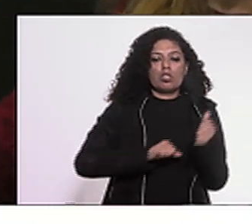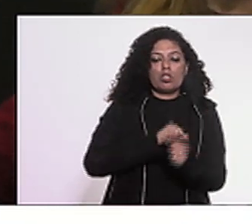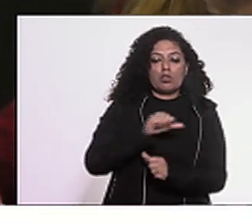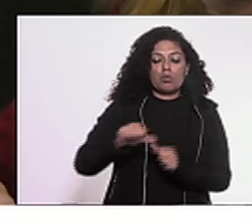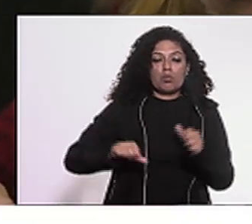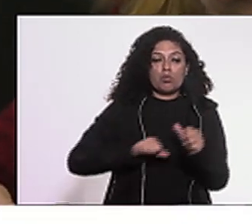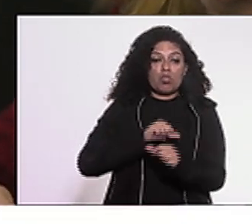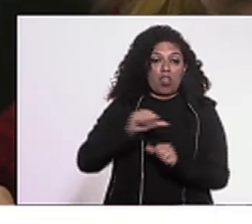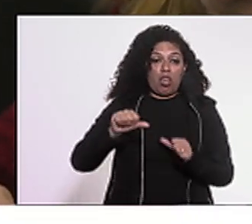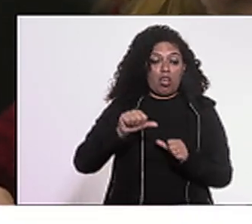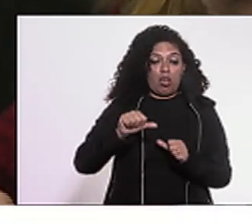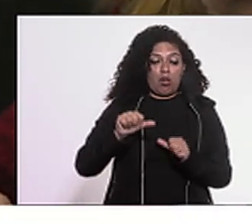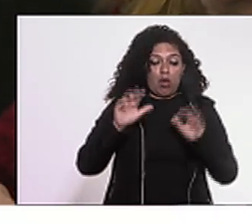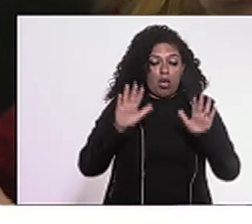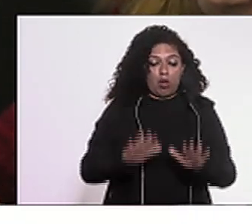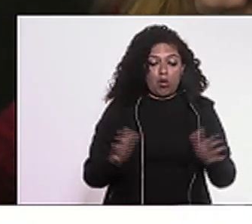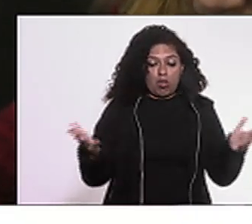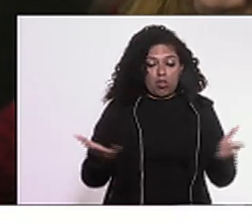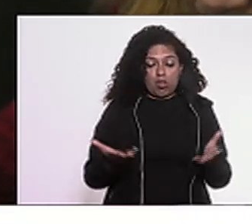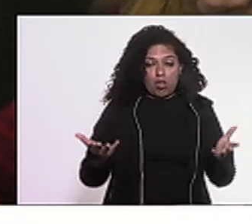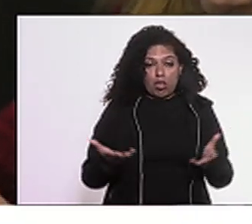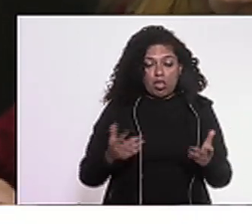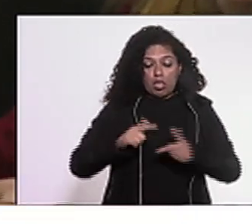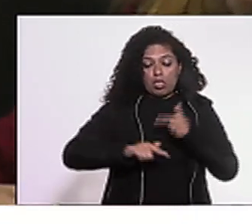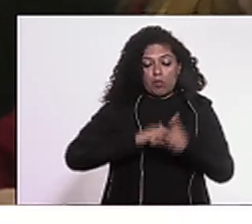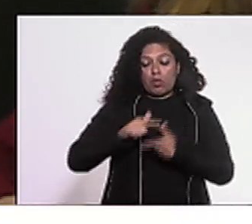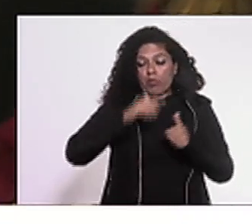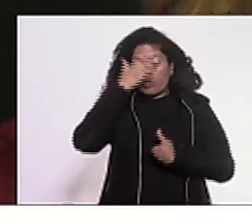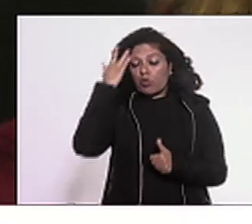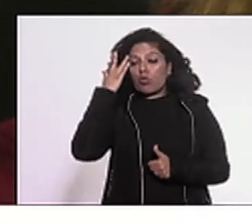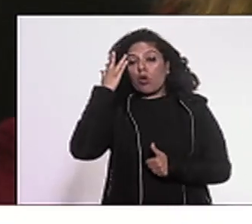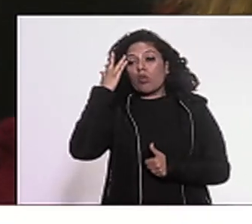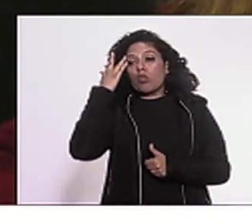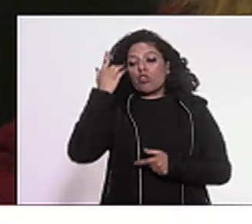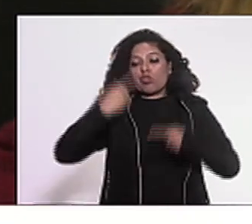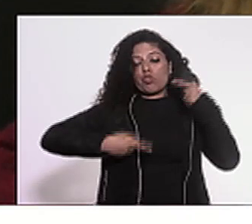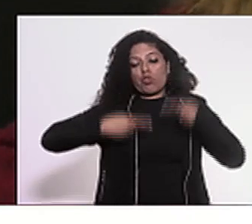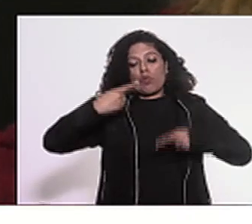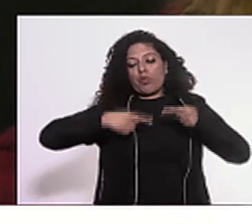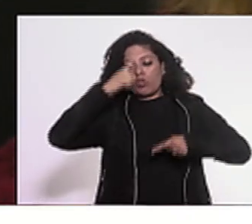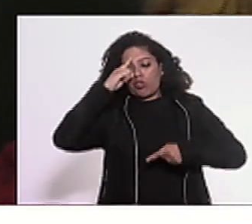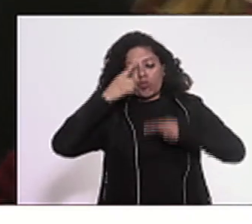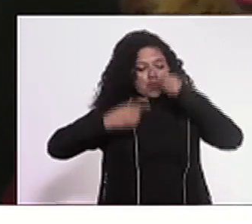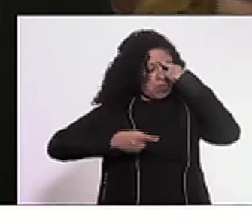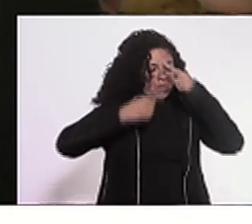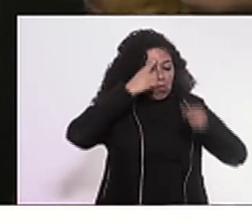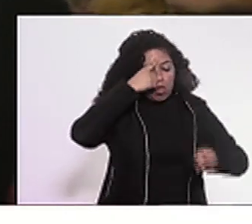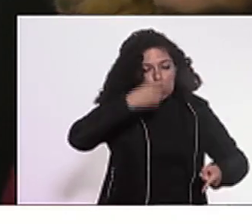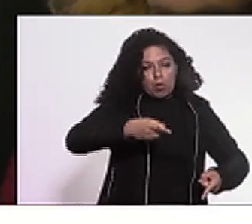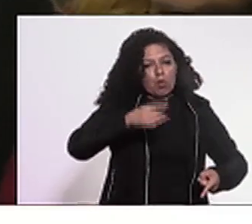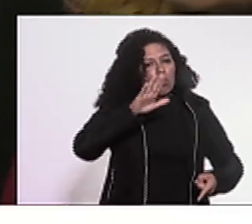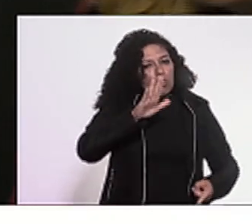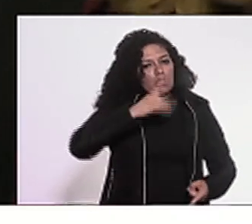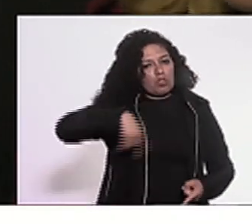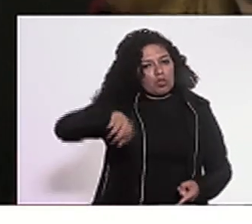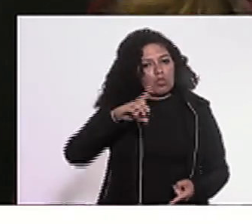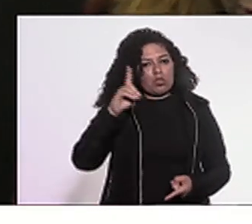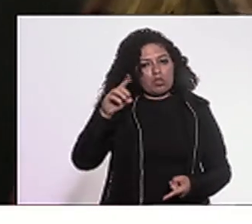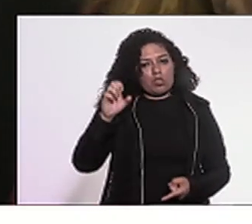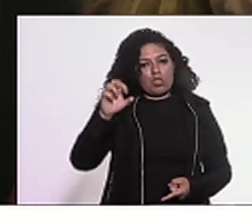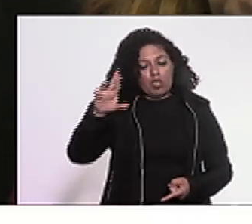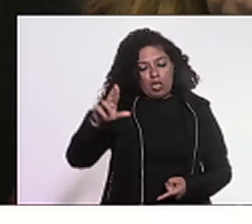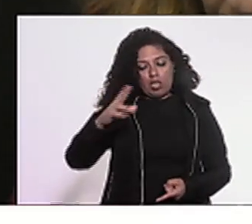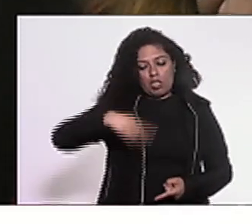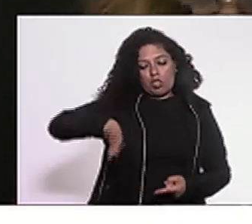lugares indicações políticas. O órgão trabalha com todos os municípios do Rio de Janeiro. O DR